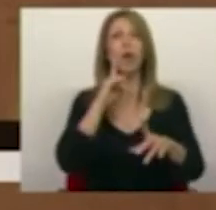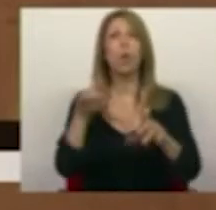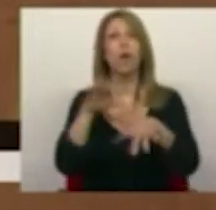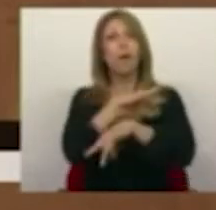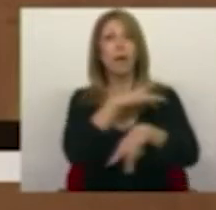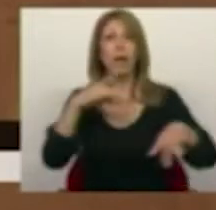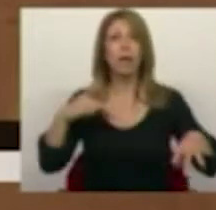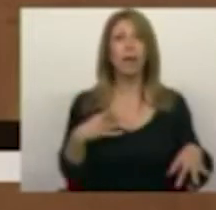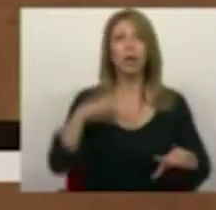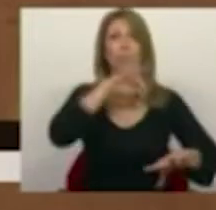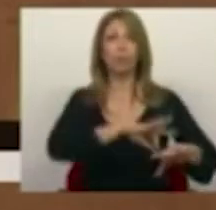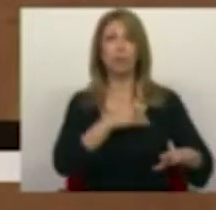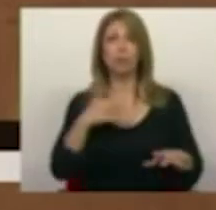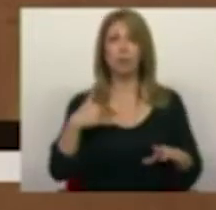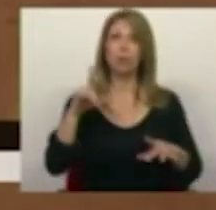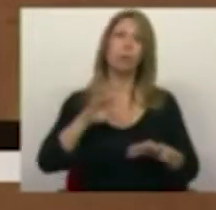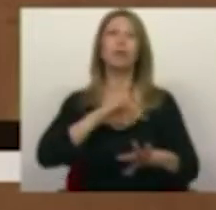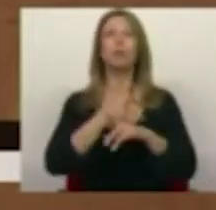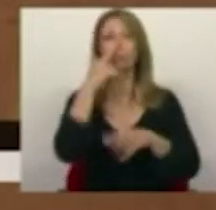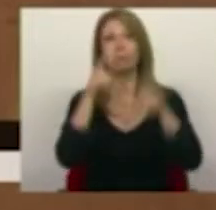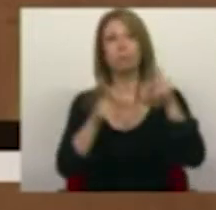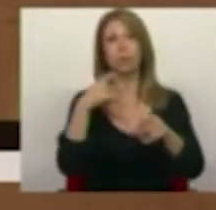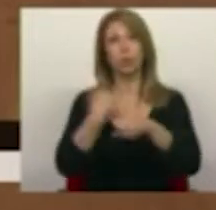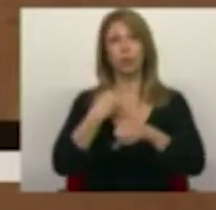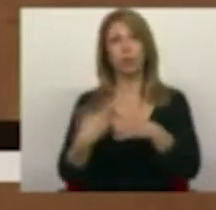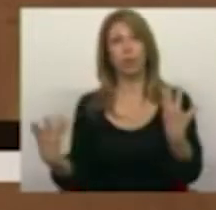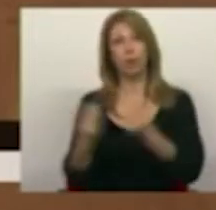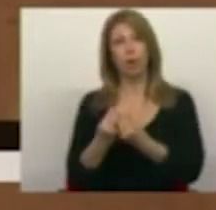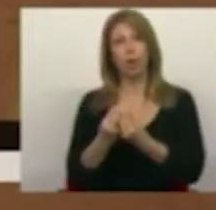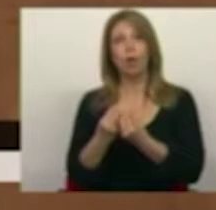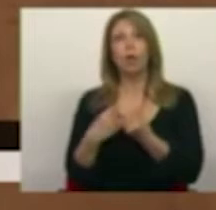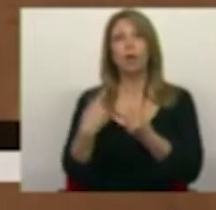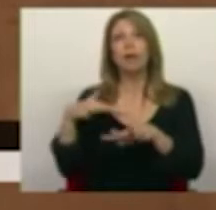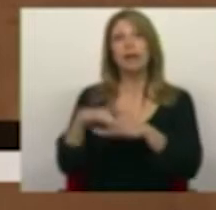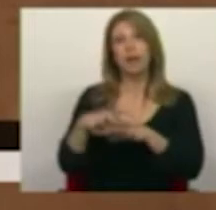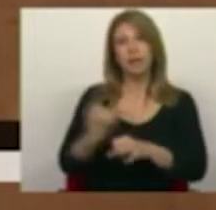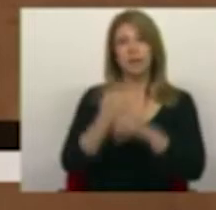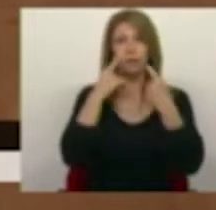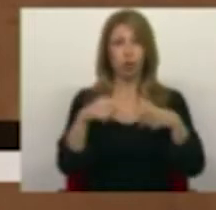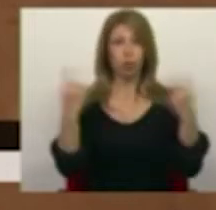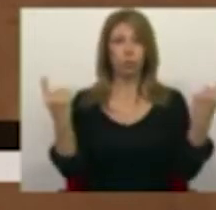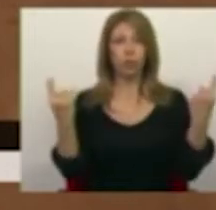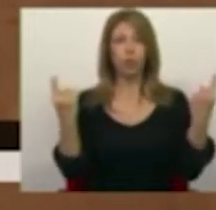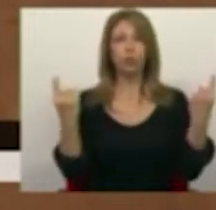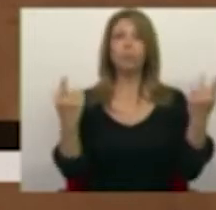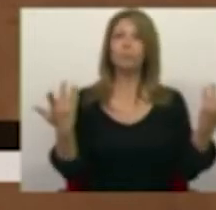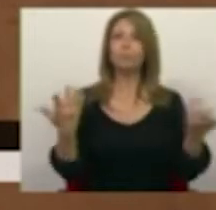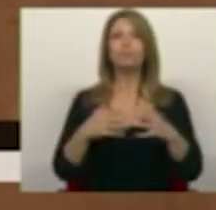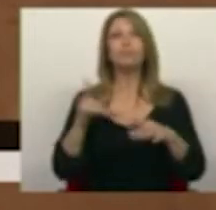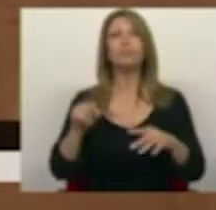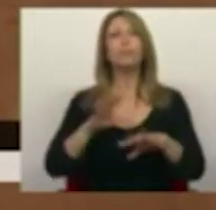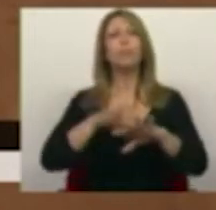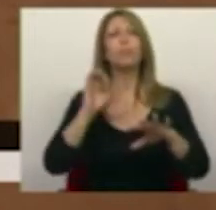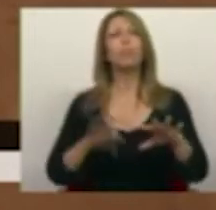e também de outros atores que connosco trabalham na rede de serviços públicos e resultante também